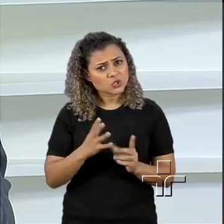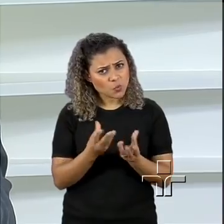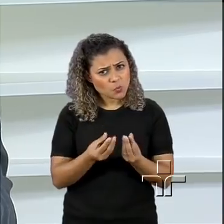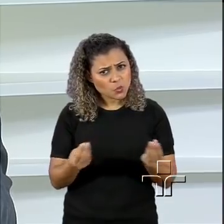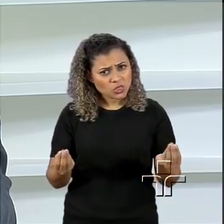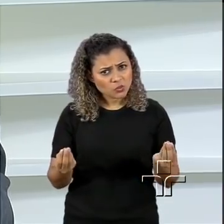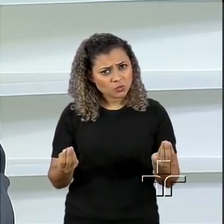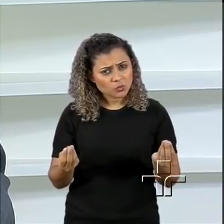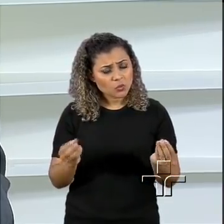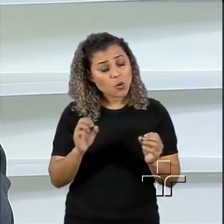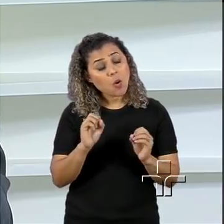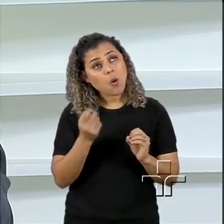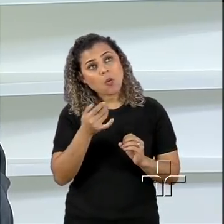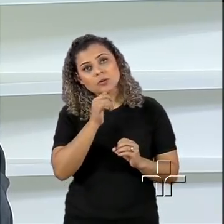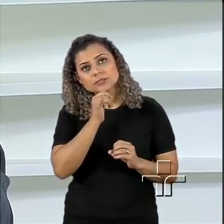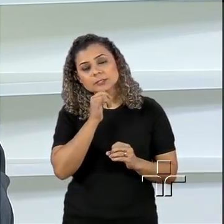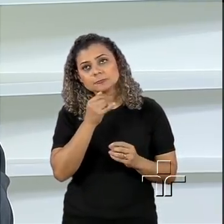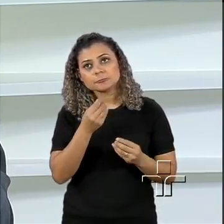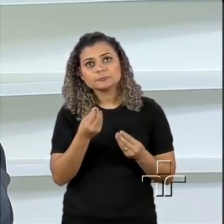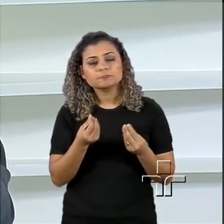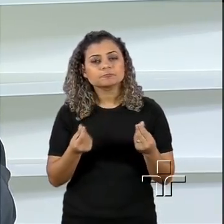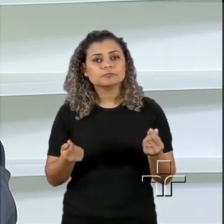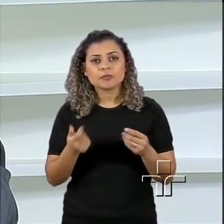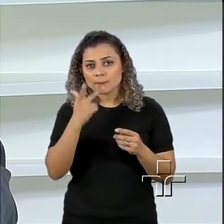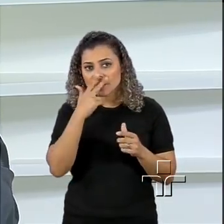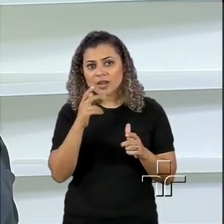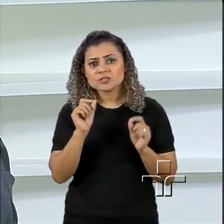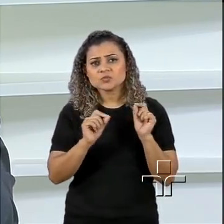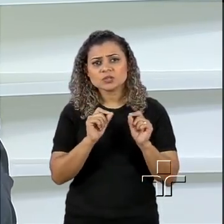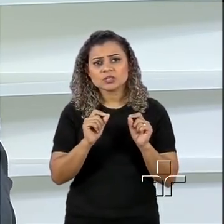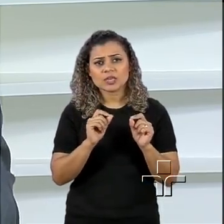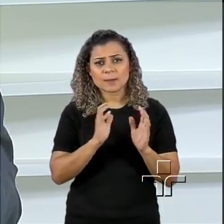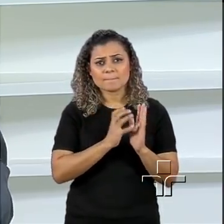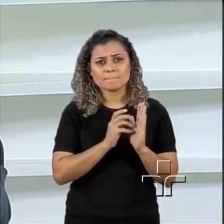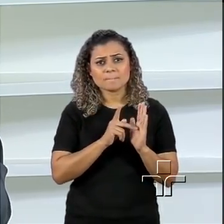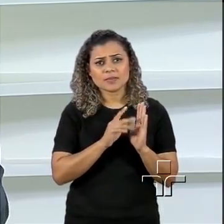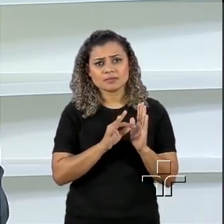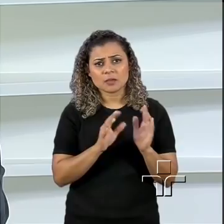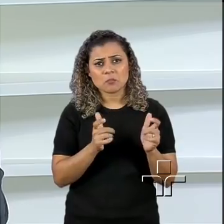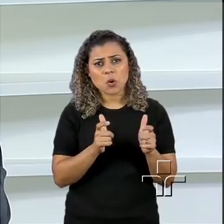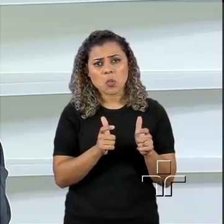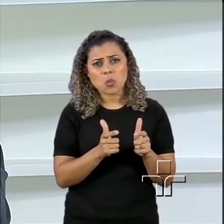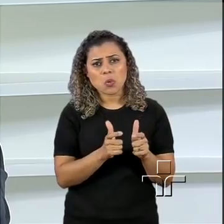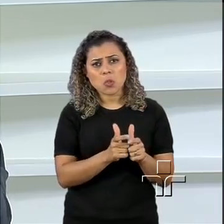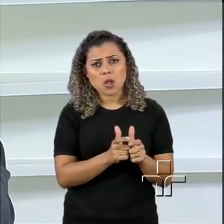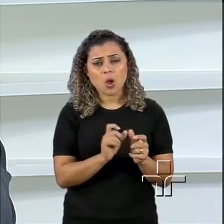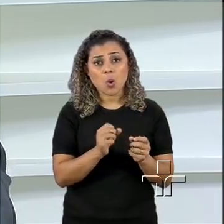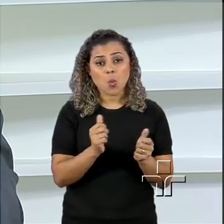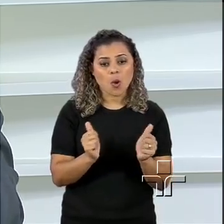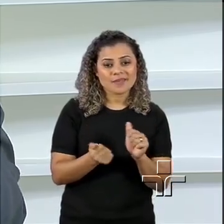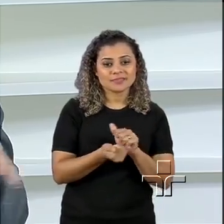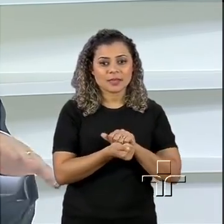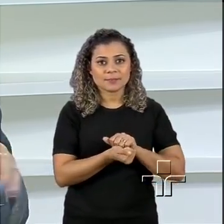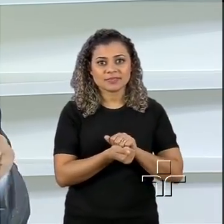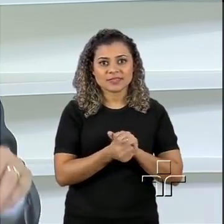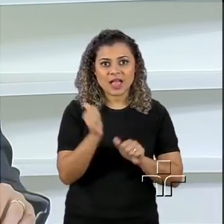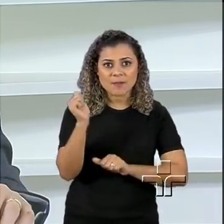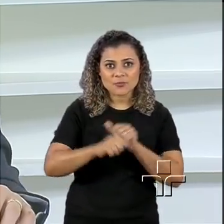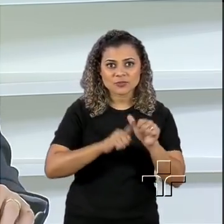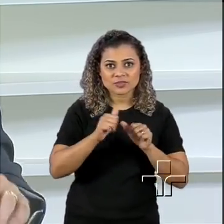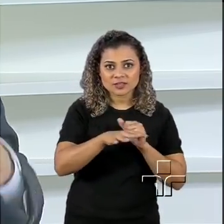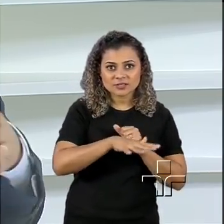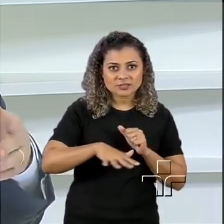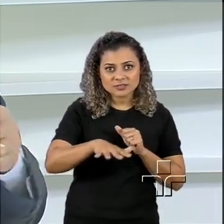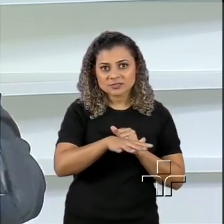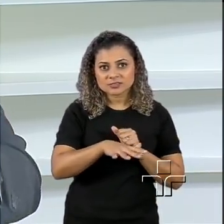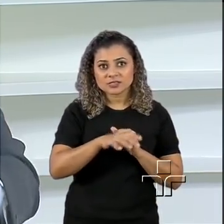ou pode ter causado esse esvaziamento assim, do PT? O PT teve que se adaptar a essa mudança